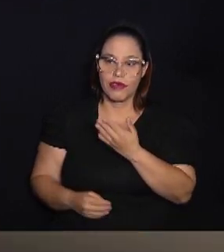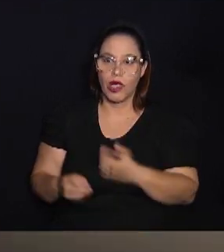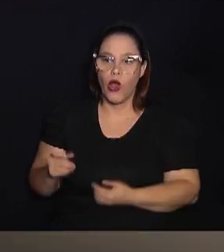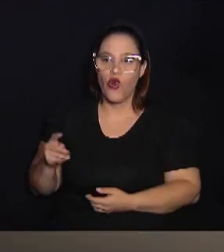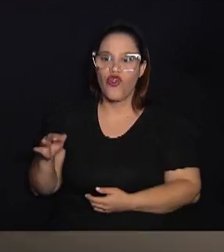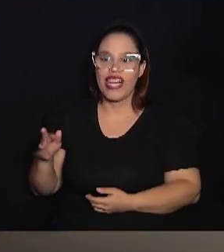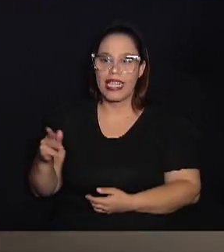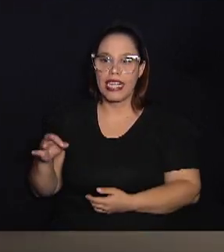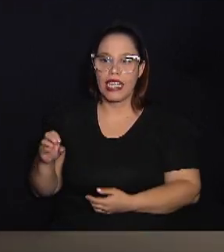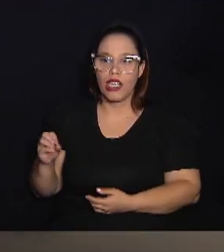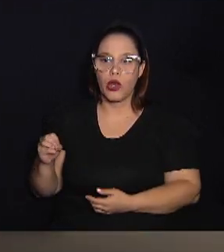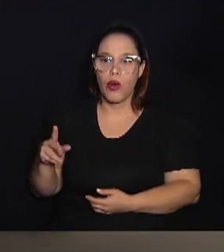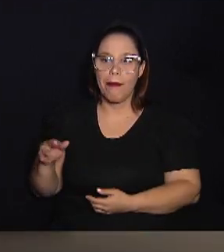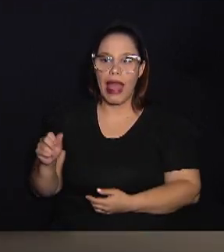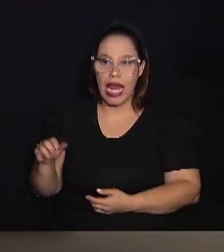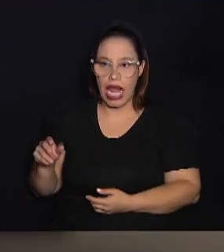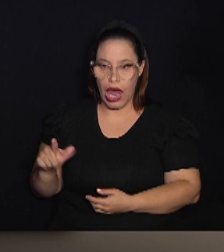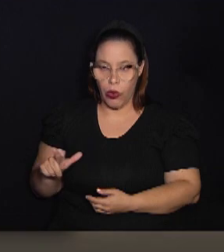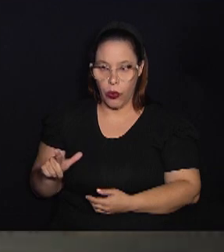Francisco Amaral,